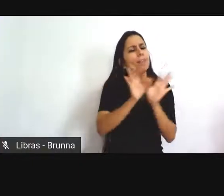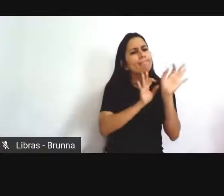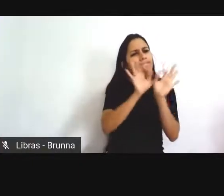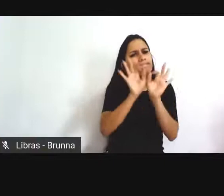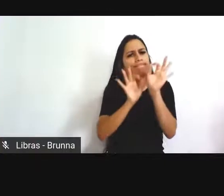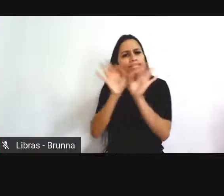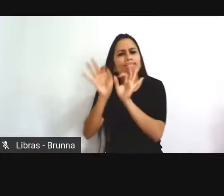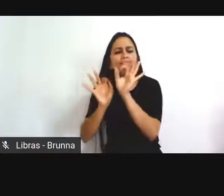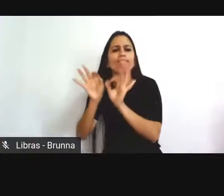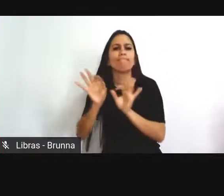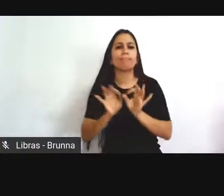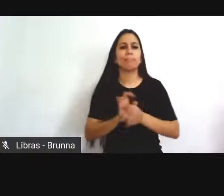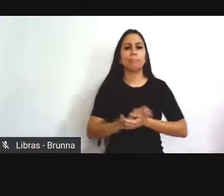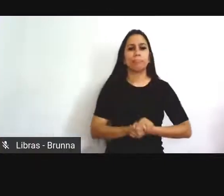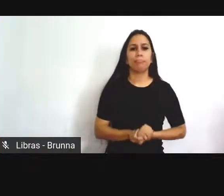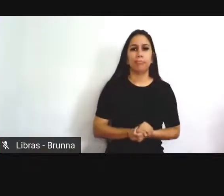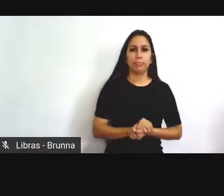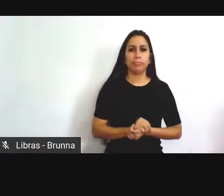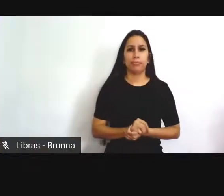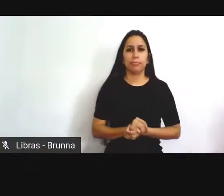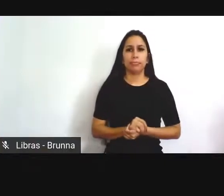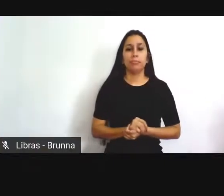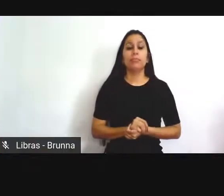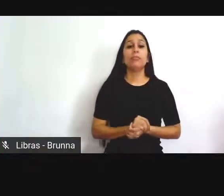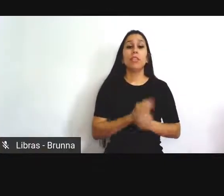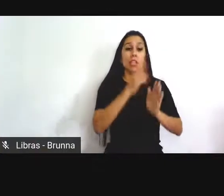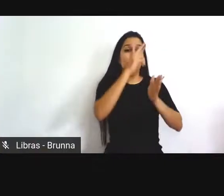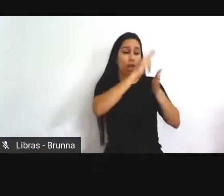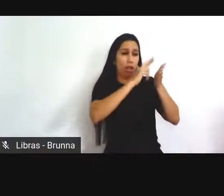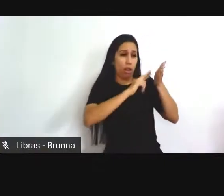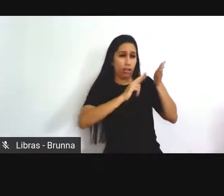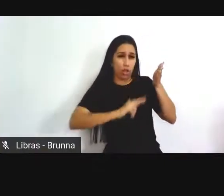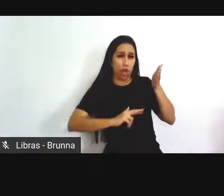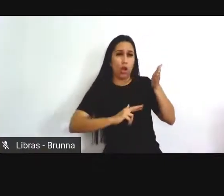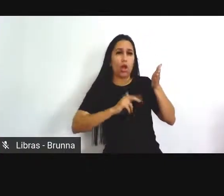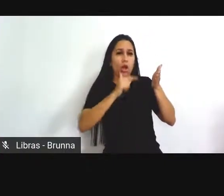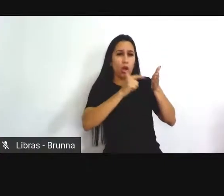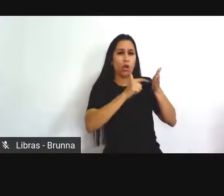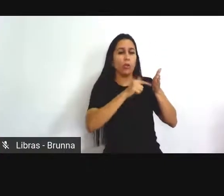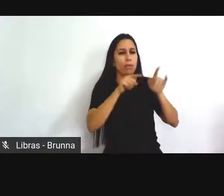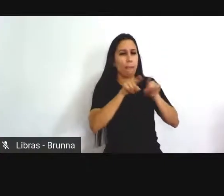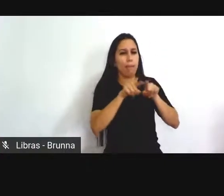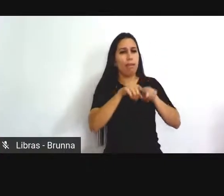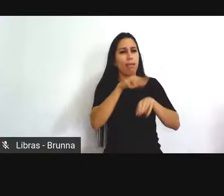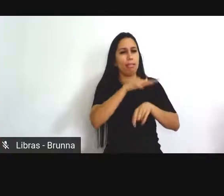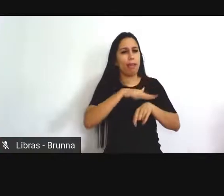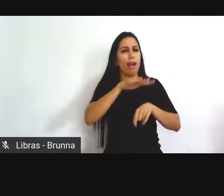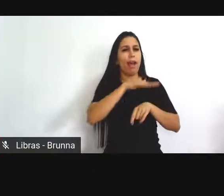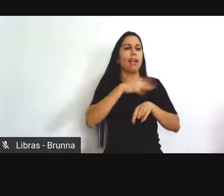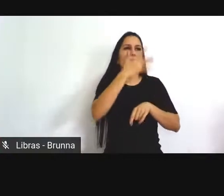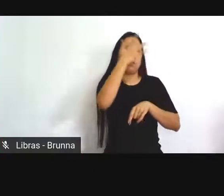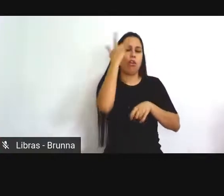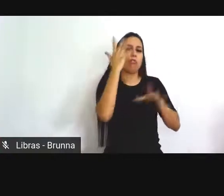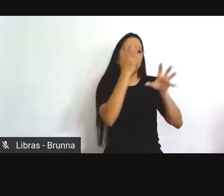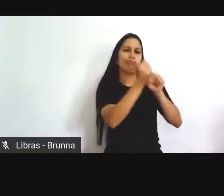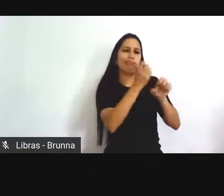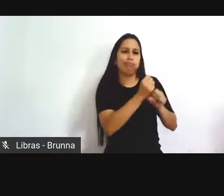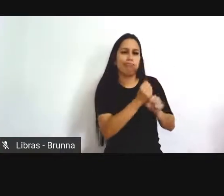né? Em fazendo relatório, pessoas da área de exatas acabam usando muitos